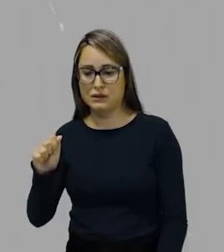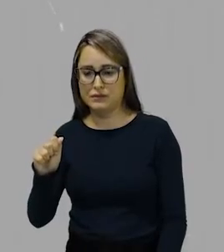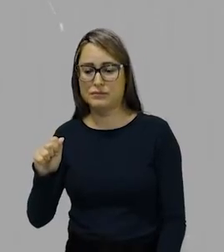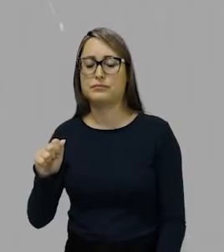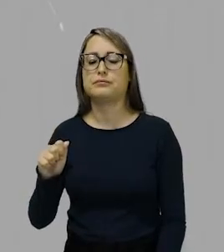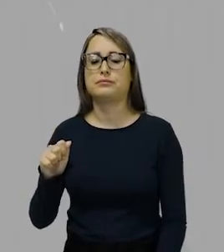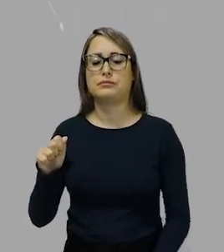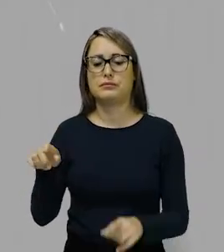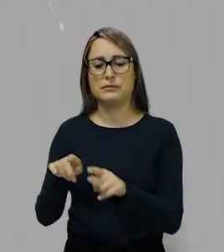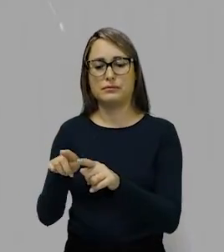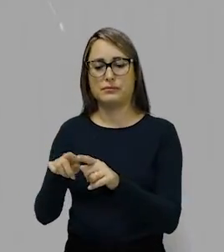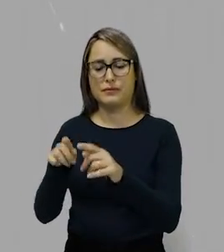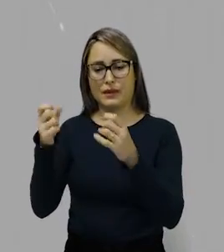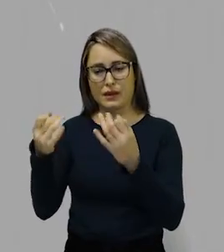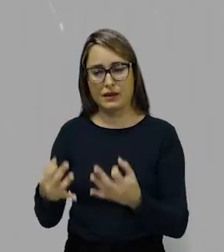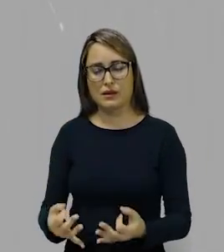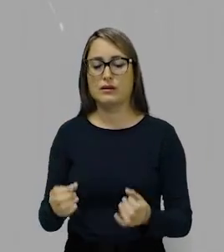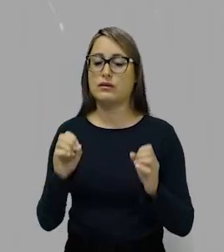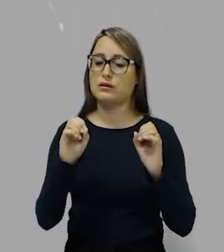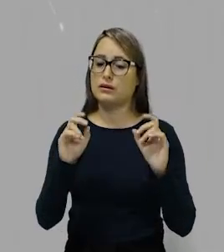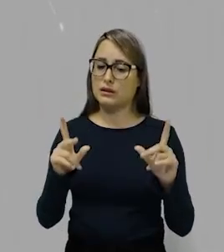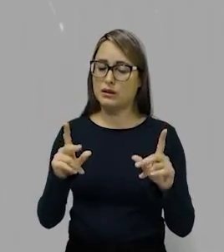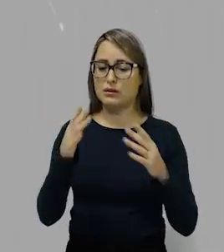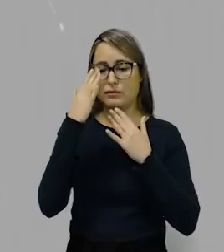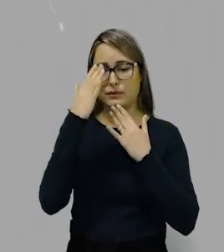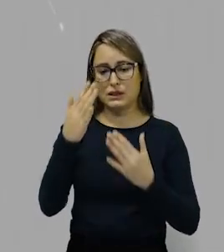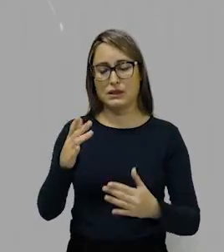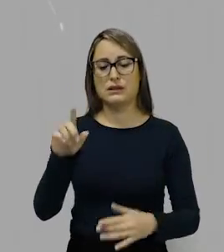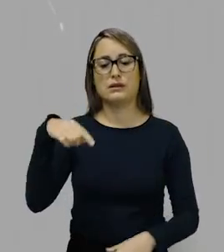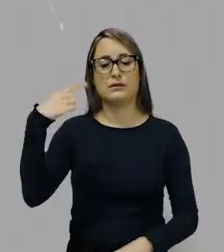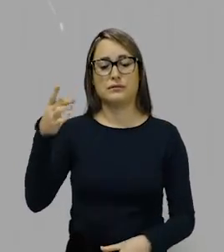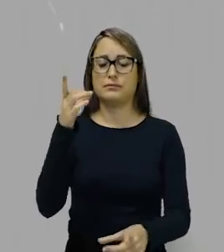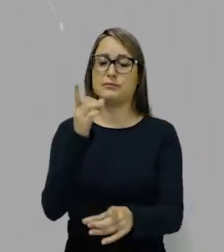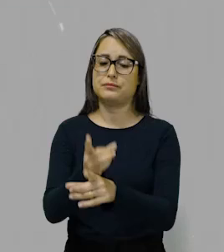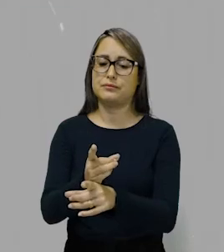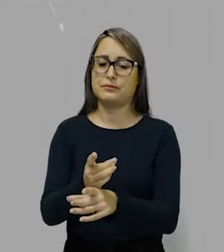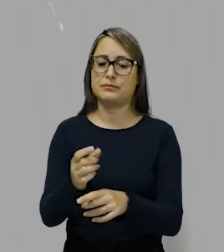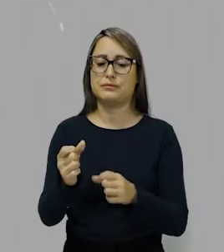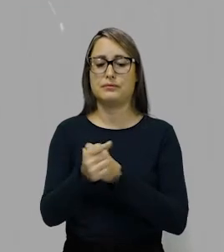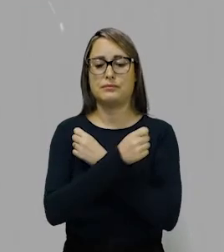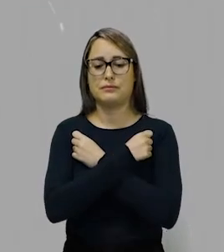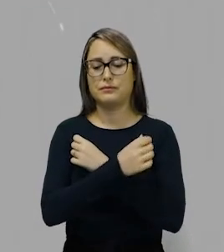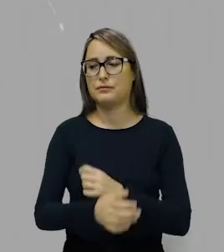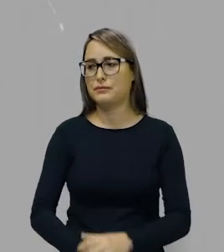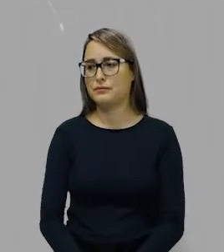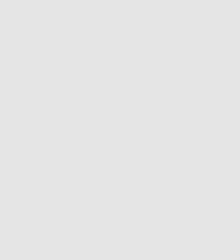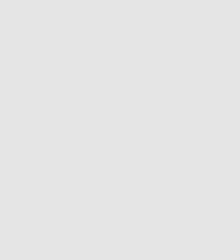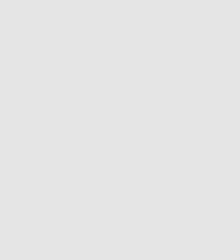enol. Tudo bem, turma? Show de bola? Obrigado e até a próxima. Saudação.